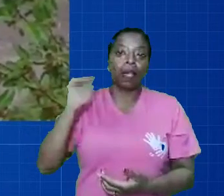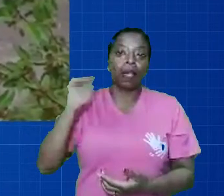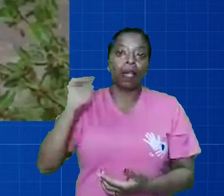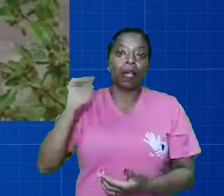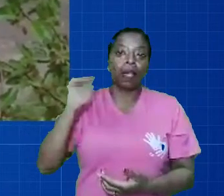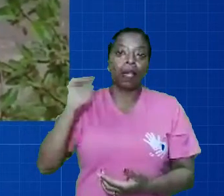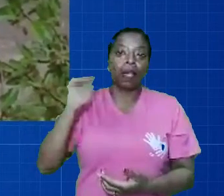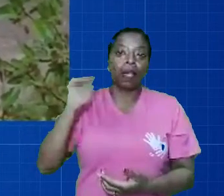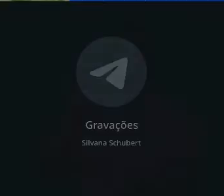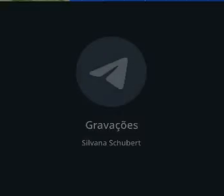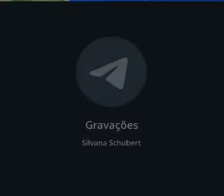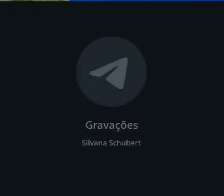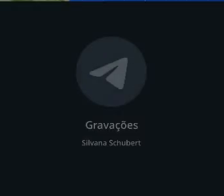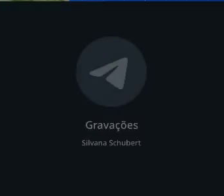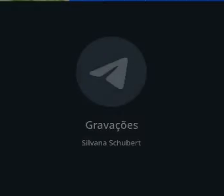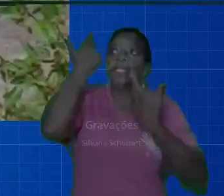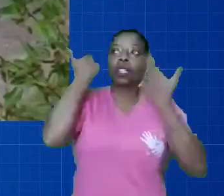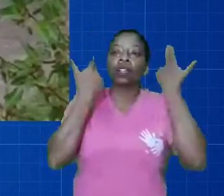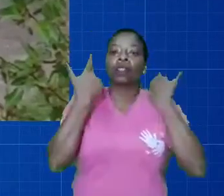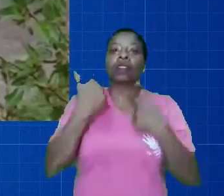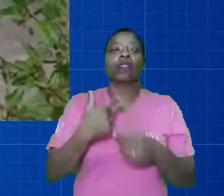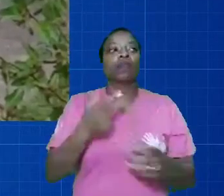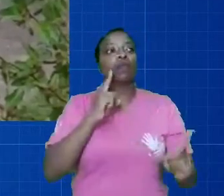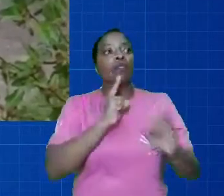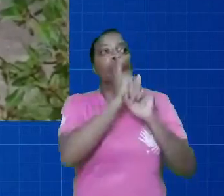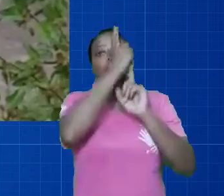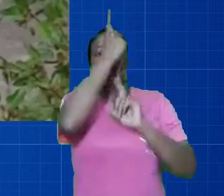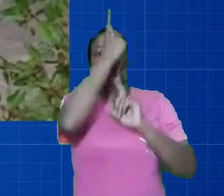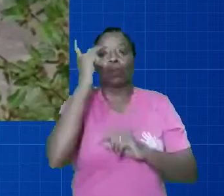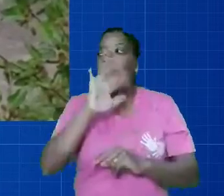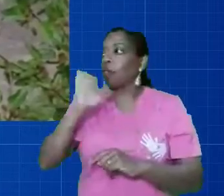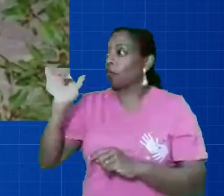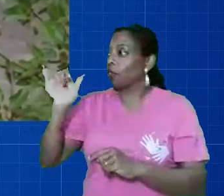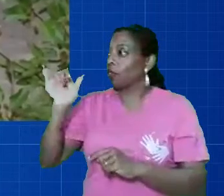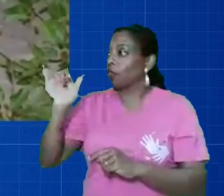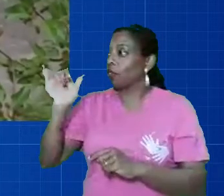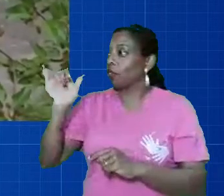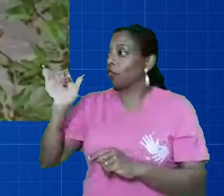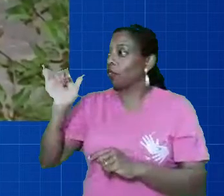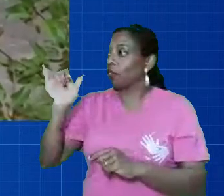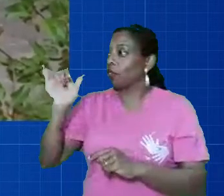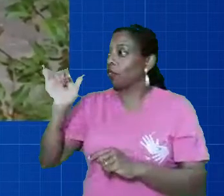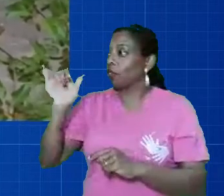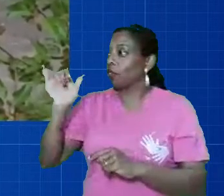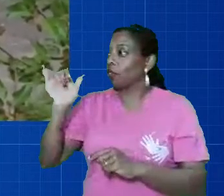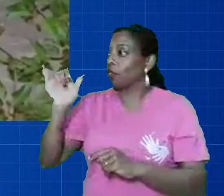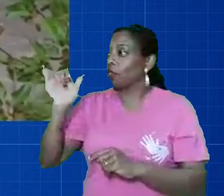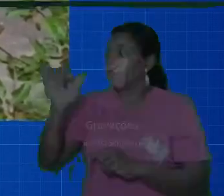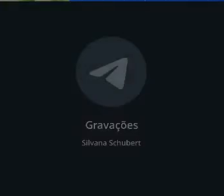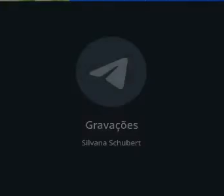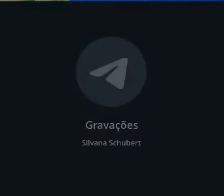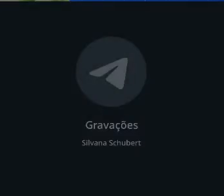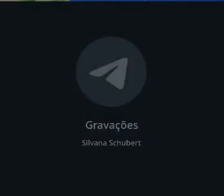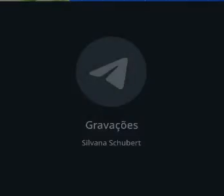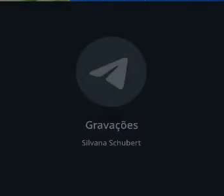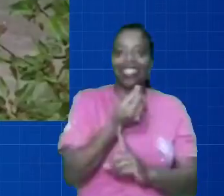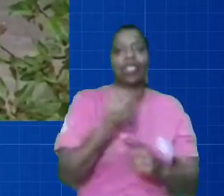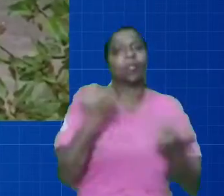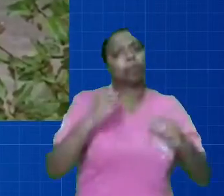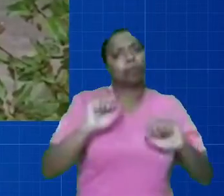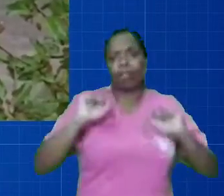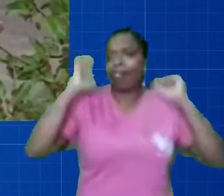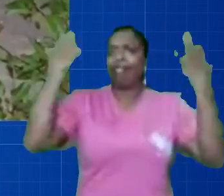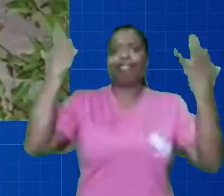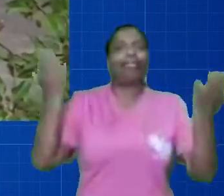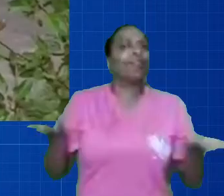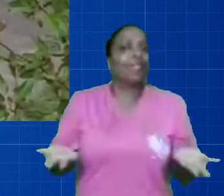isso muito, muito legal, assim. Aí eu acho que nós temos que comemorar mesmo, porque foram uma história de 30 anos e não dá para